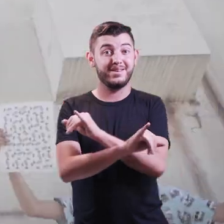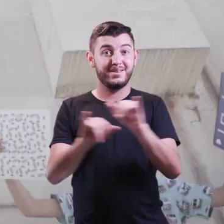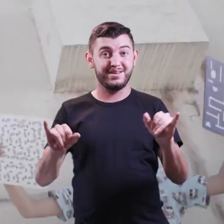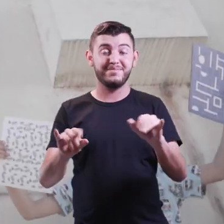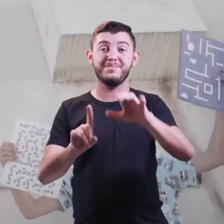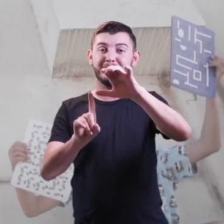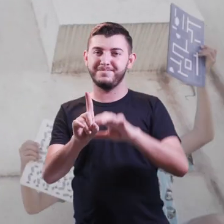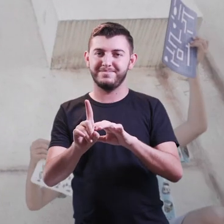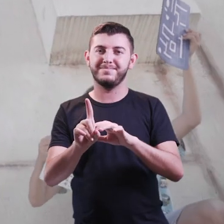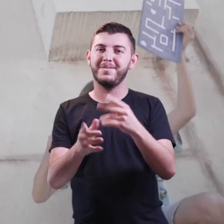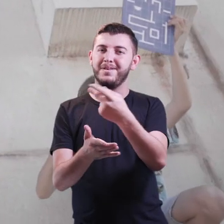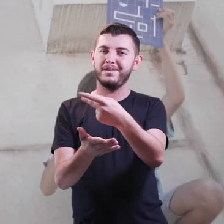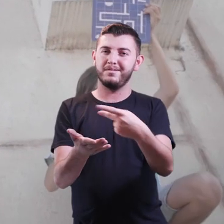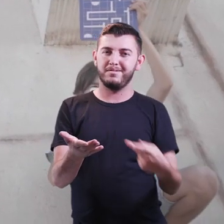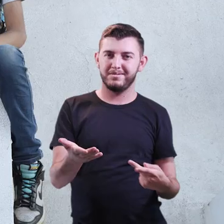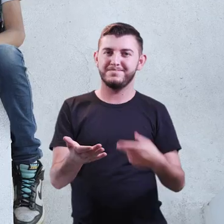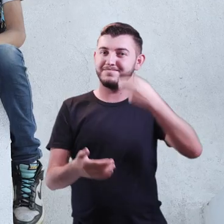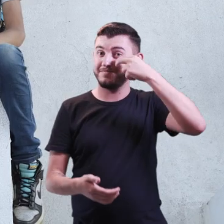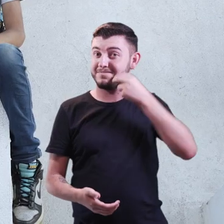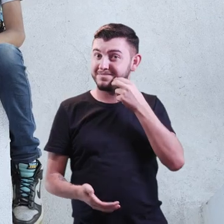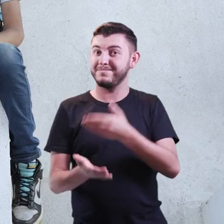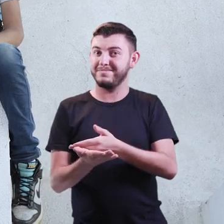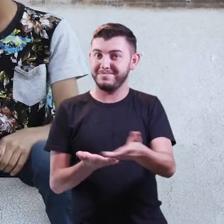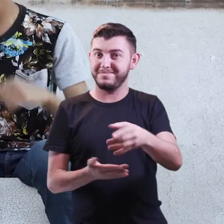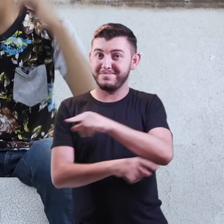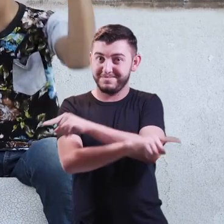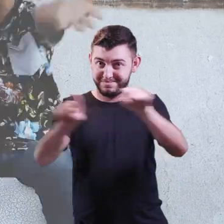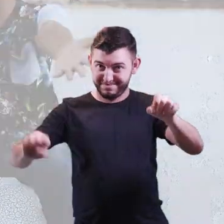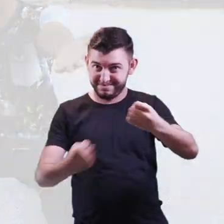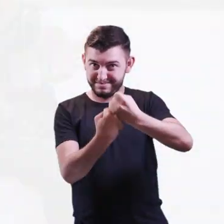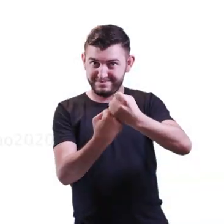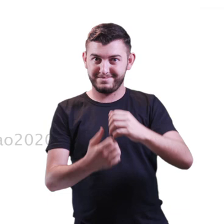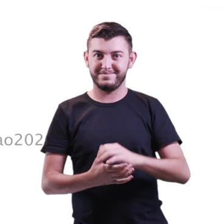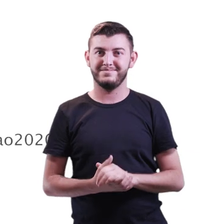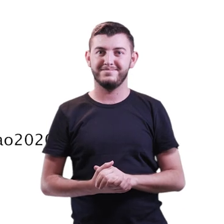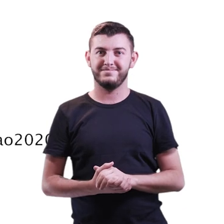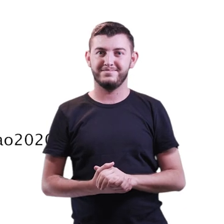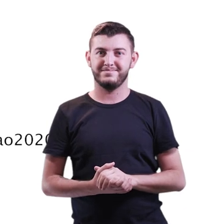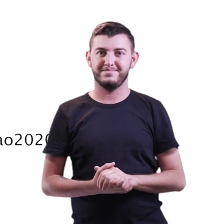calendário ilustrado do Arte Bulcão já começou. Apoie.